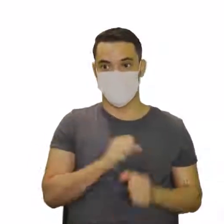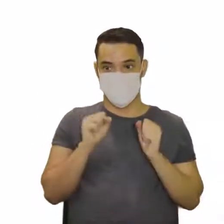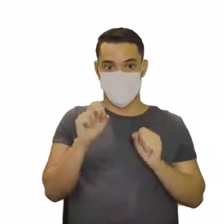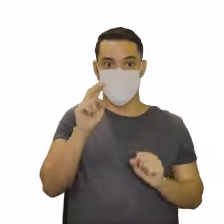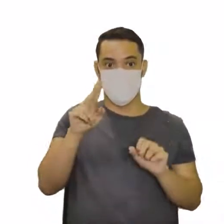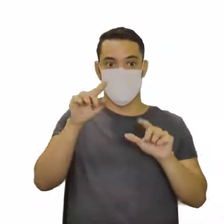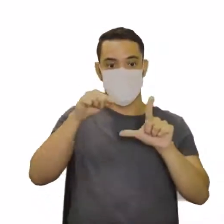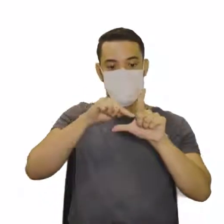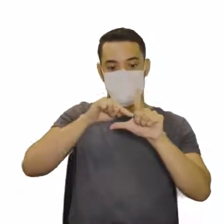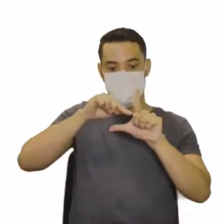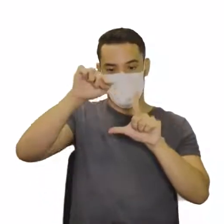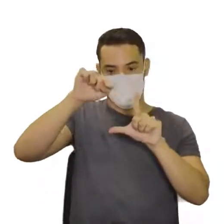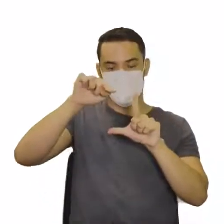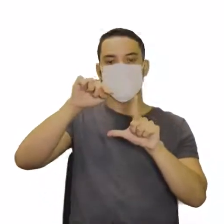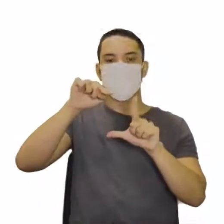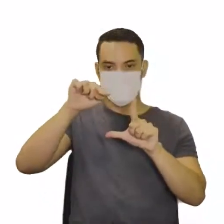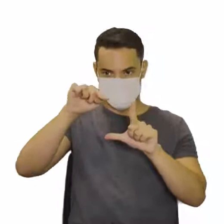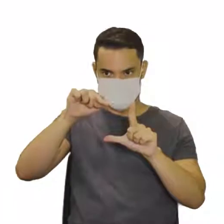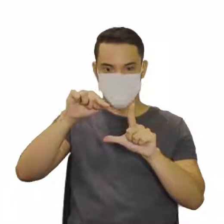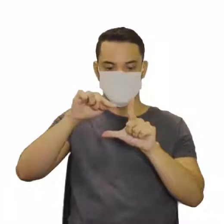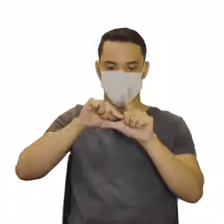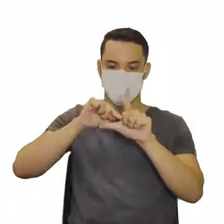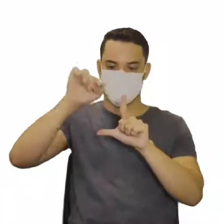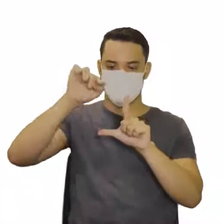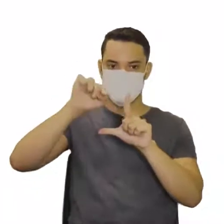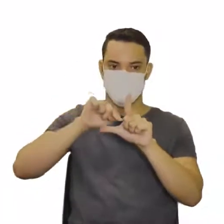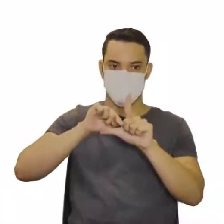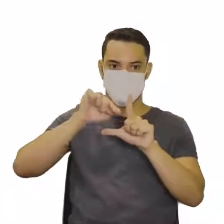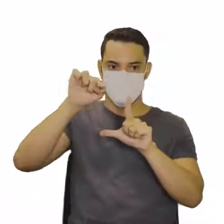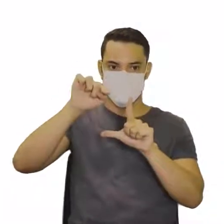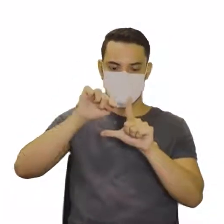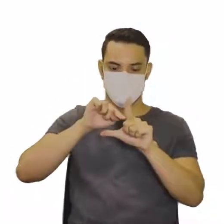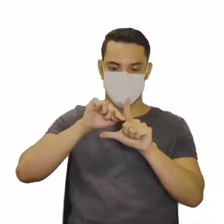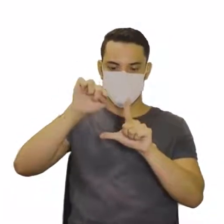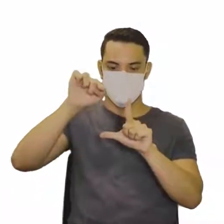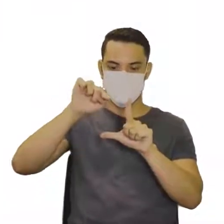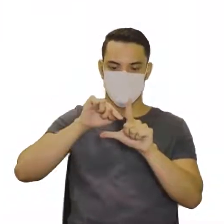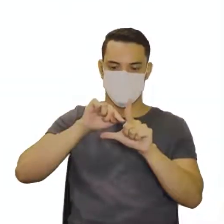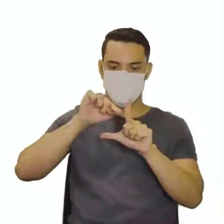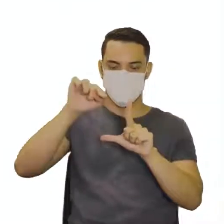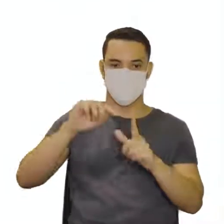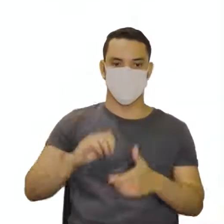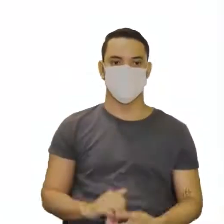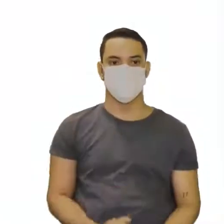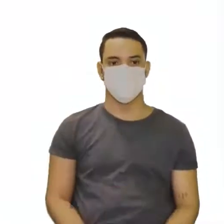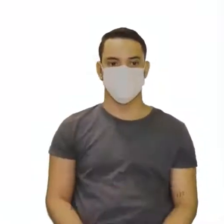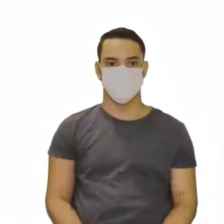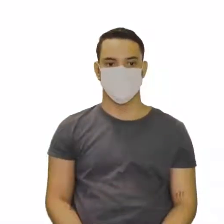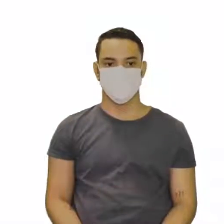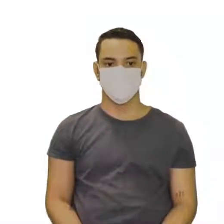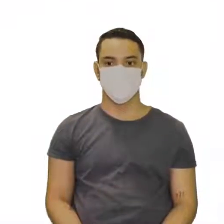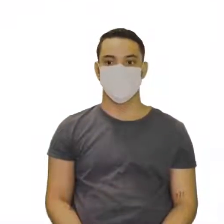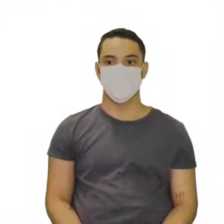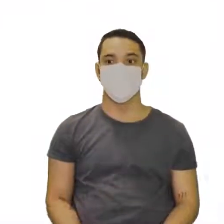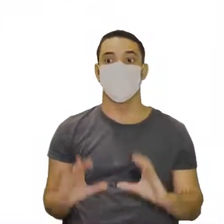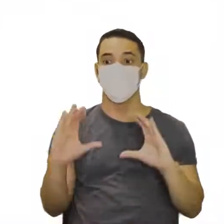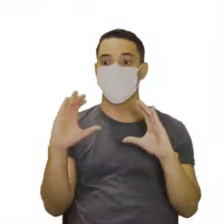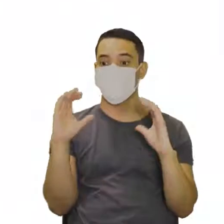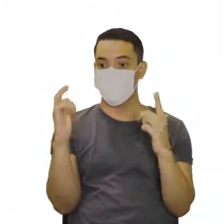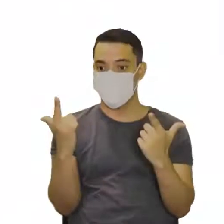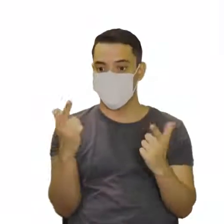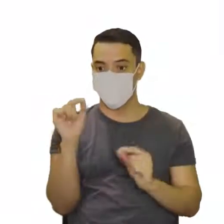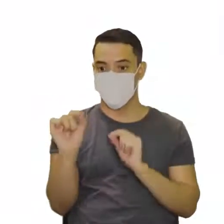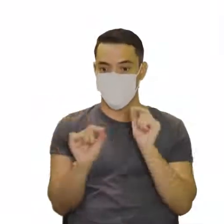é uma reta crescente para cima, né? Se a reta é crescente, então ela é para cima aqui. Logo isso aqui